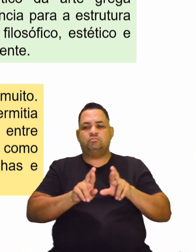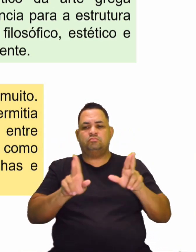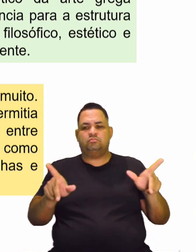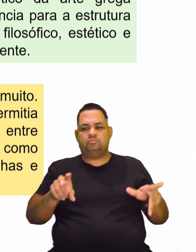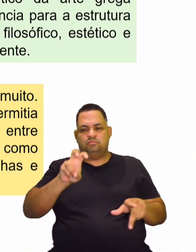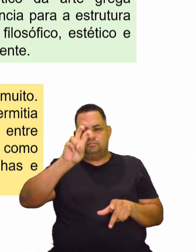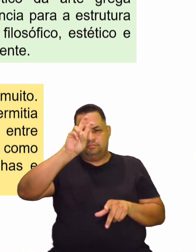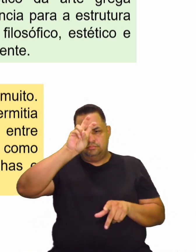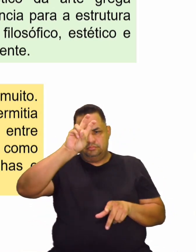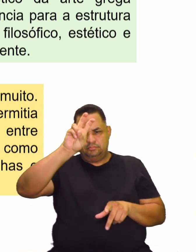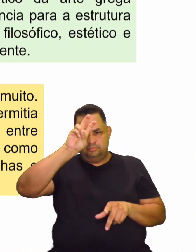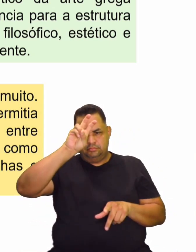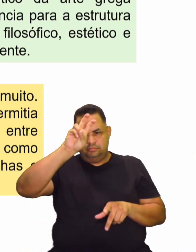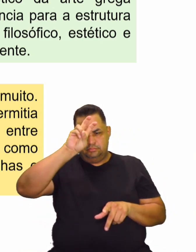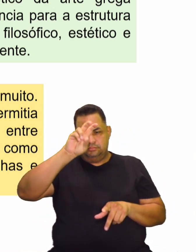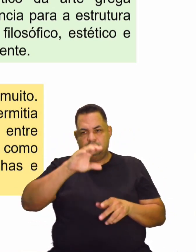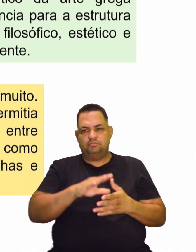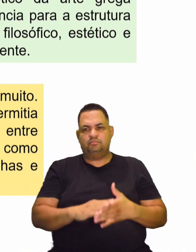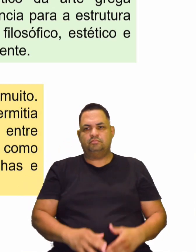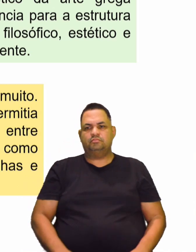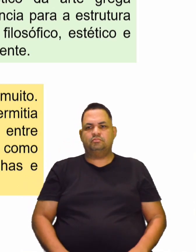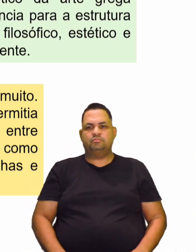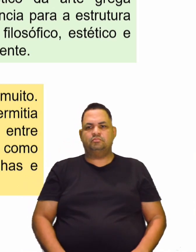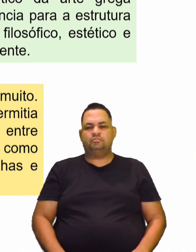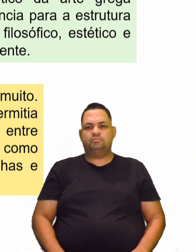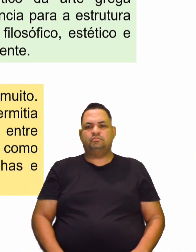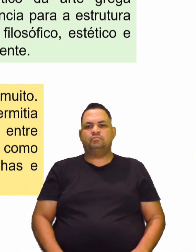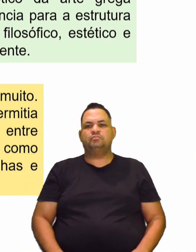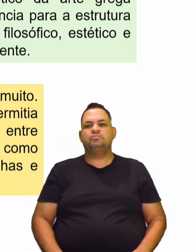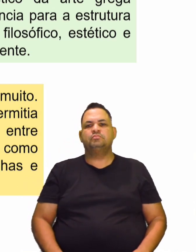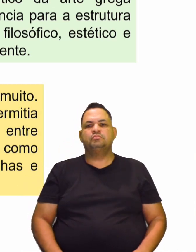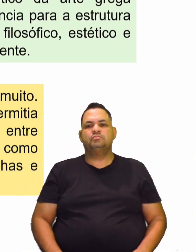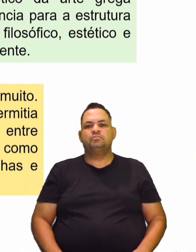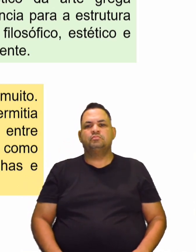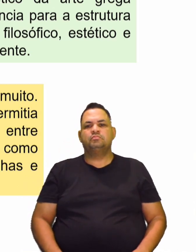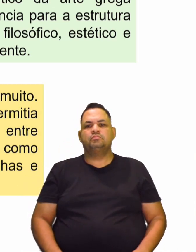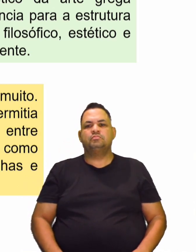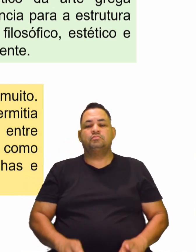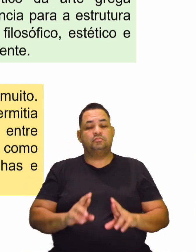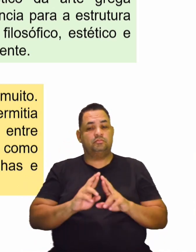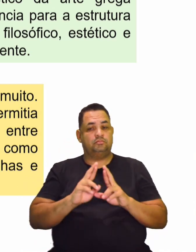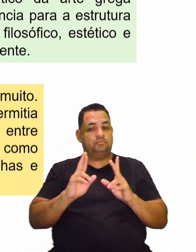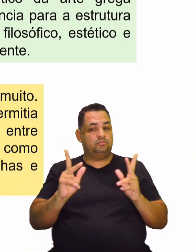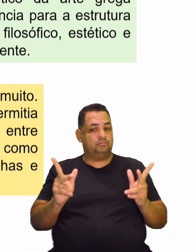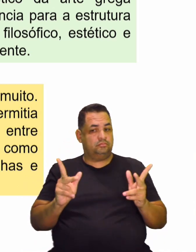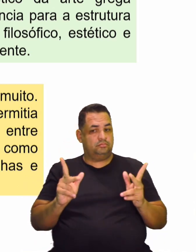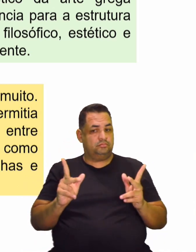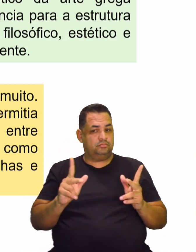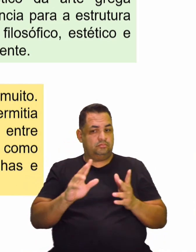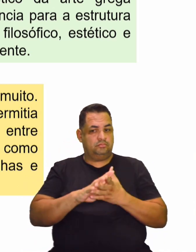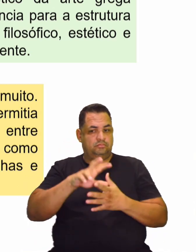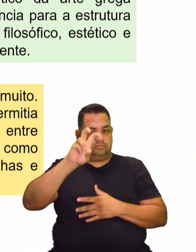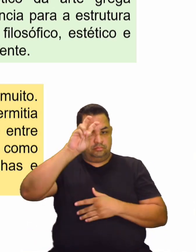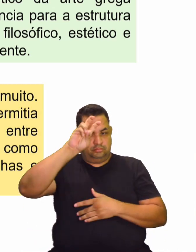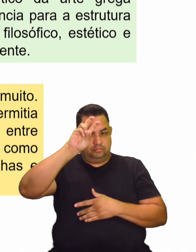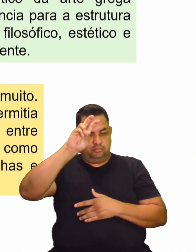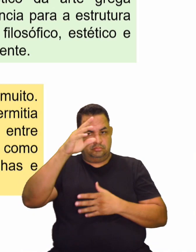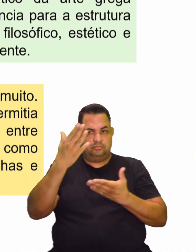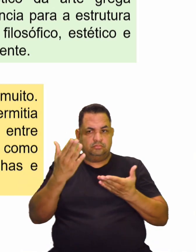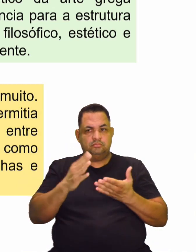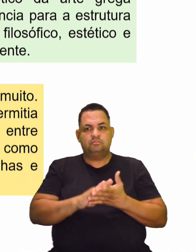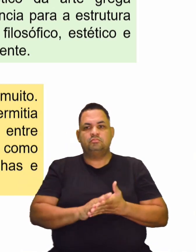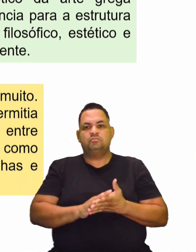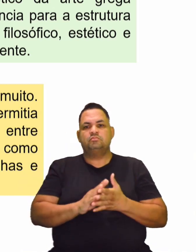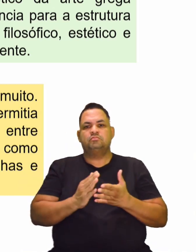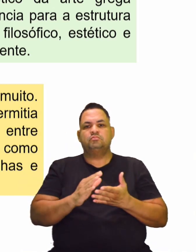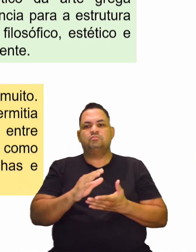diversa, né, dos egípcios, ou seja, tinha um diferencial. Lá na civilização egípcia havia